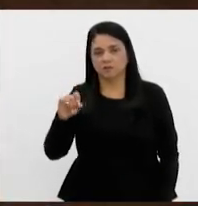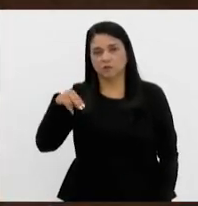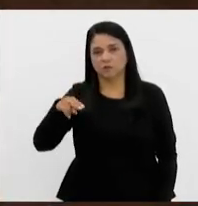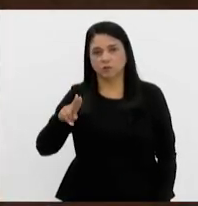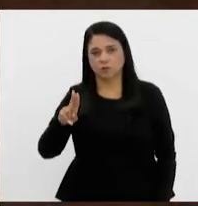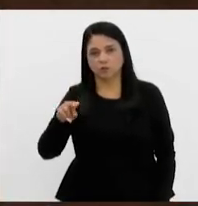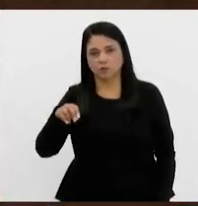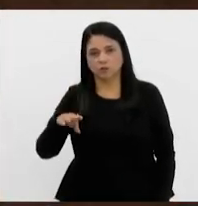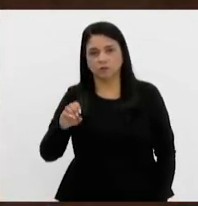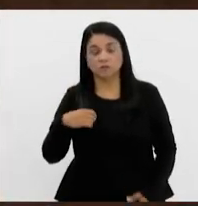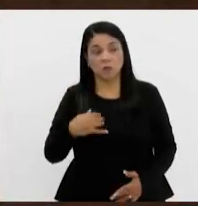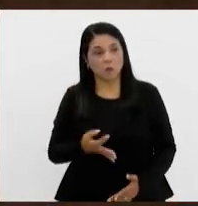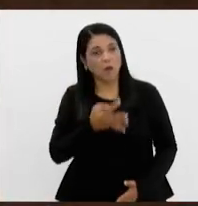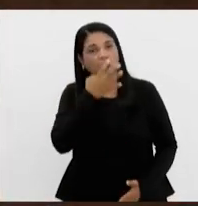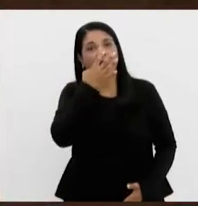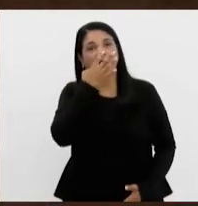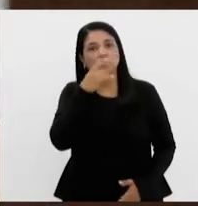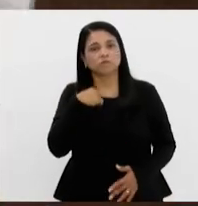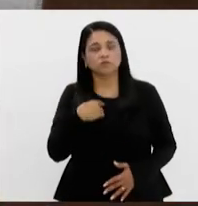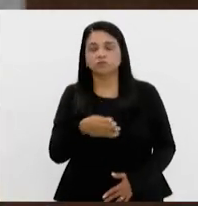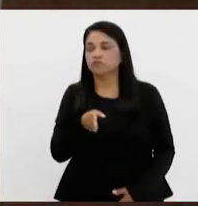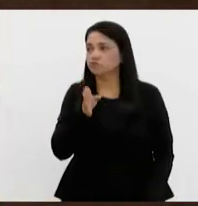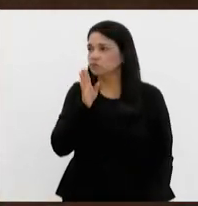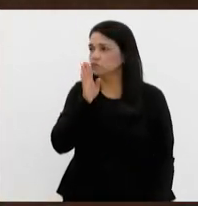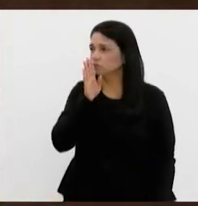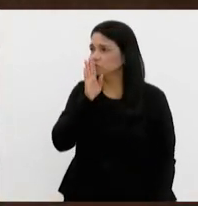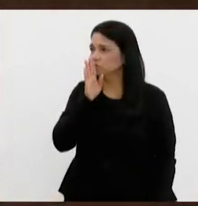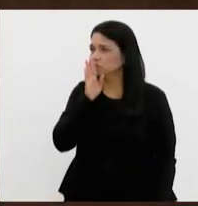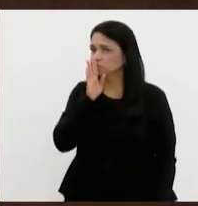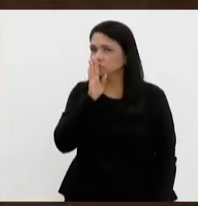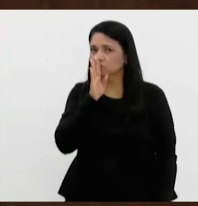estou impressionado com o silêncio